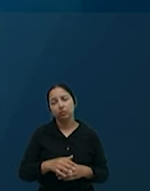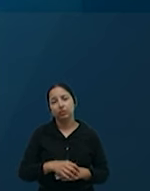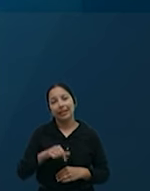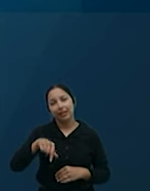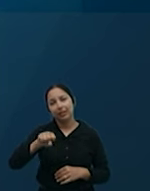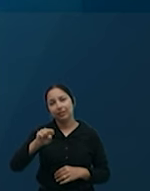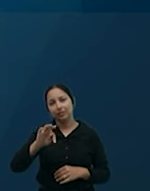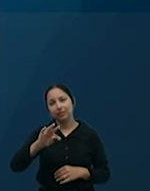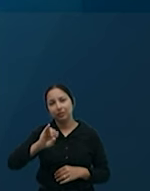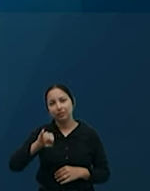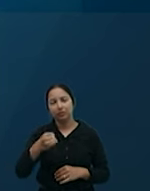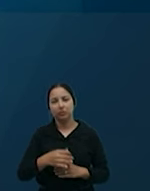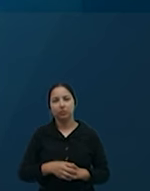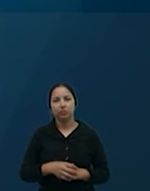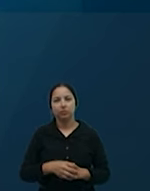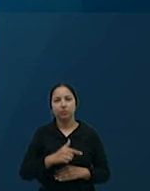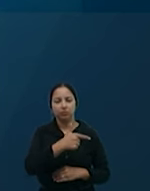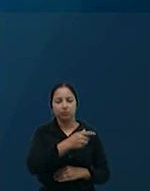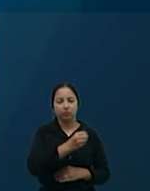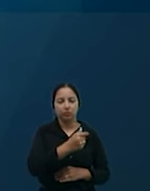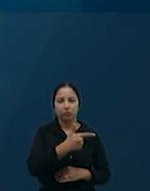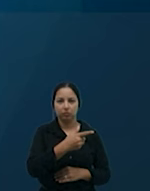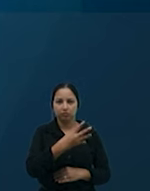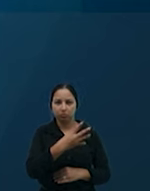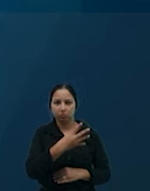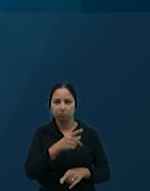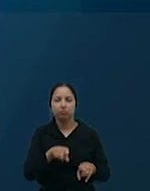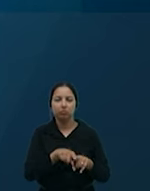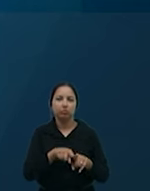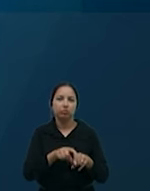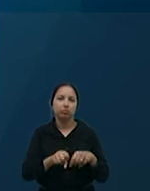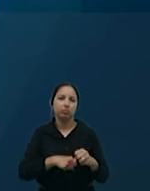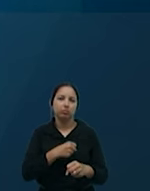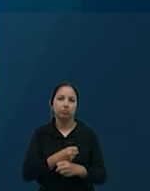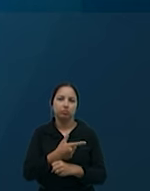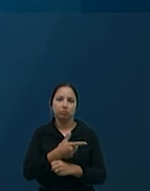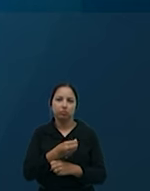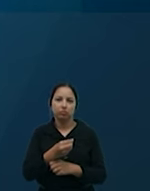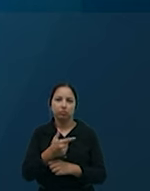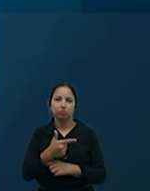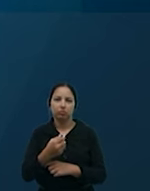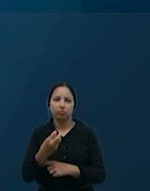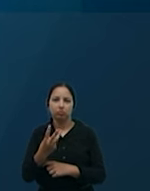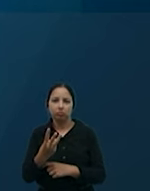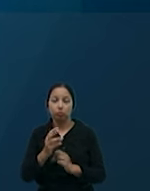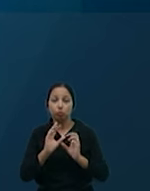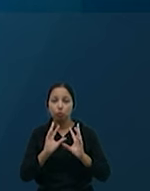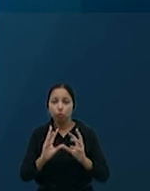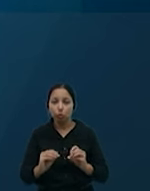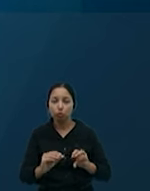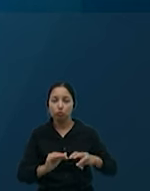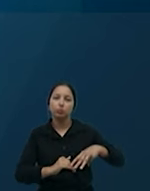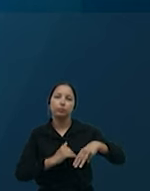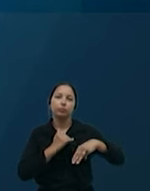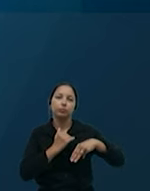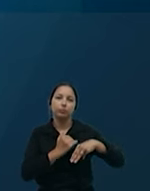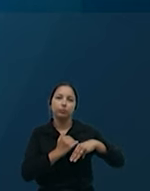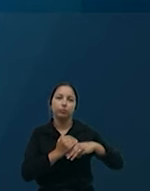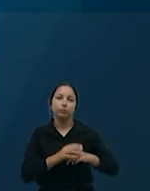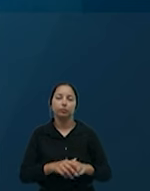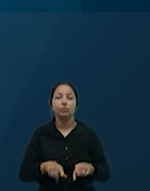Julgados de 2024, 2023, de todos os ministros, em decisões